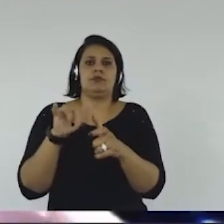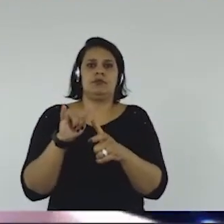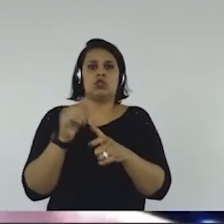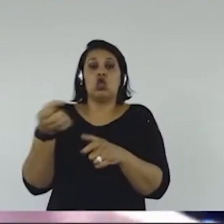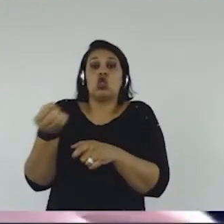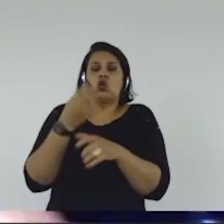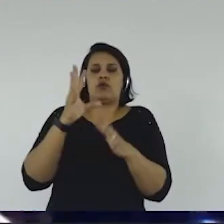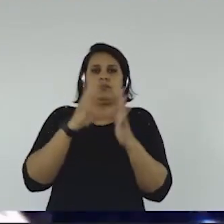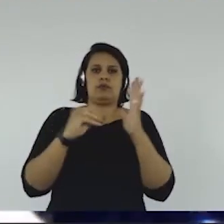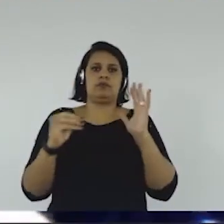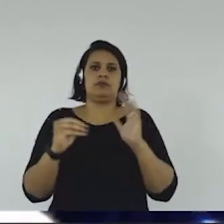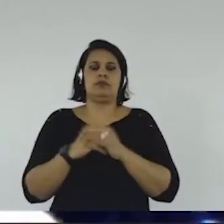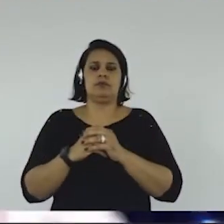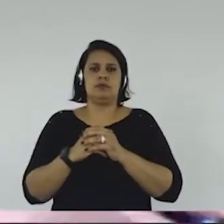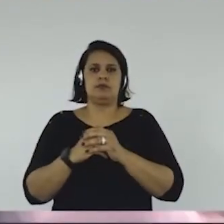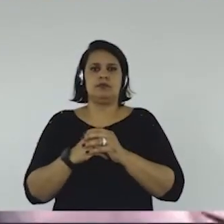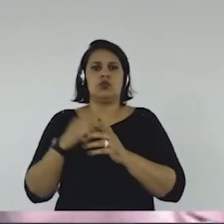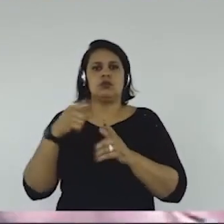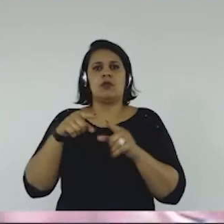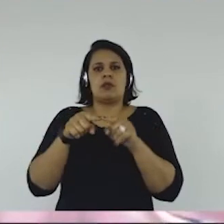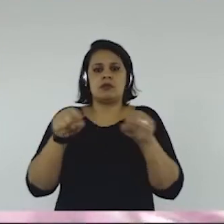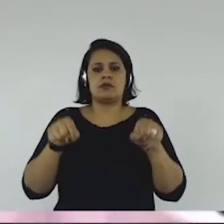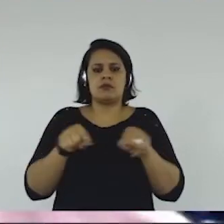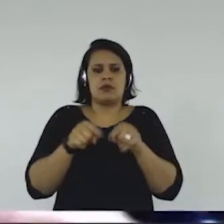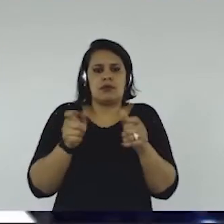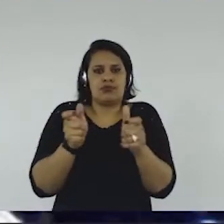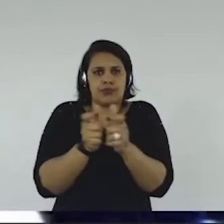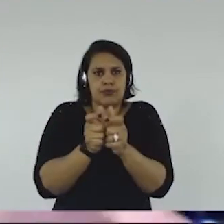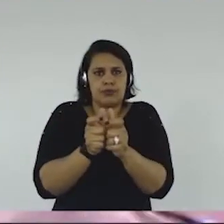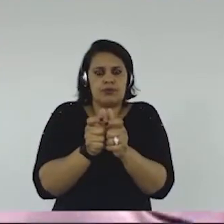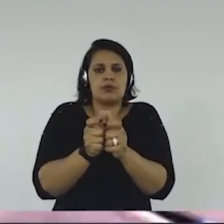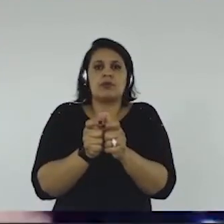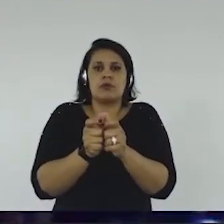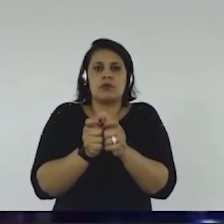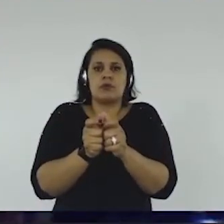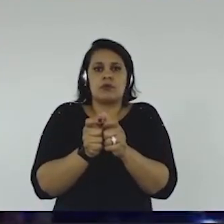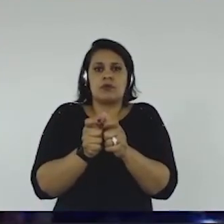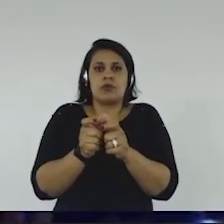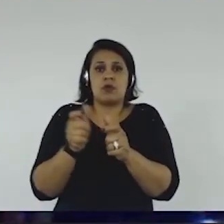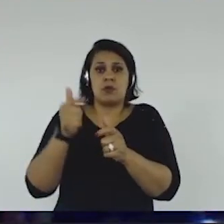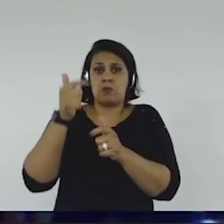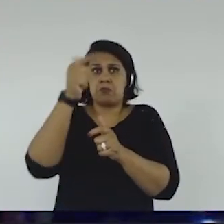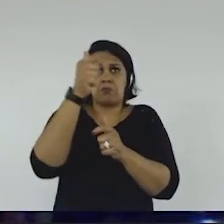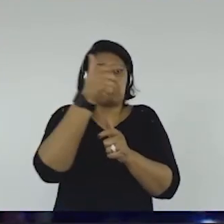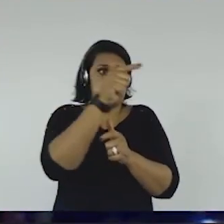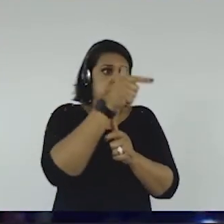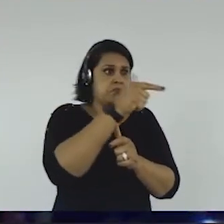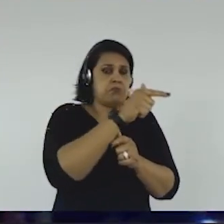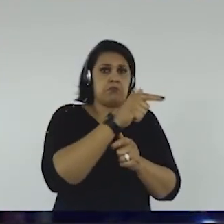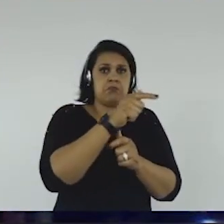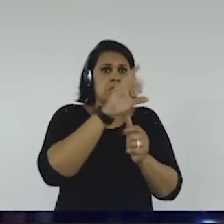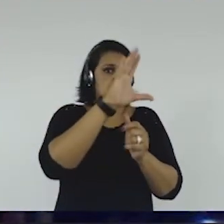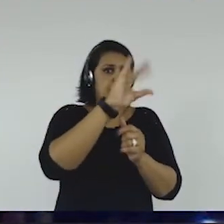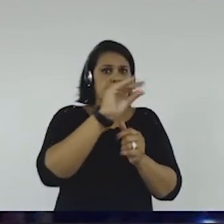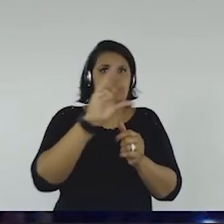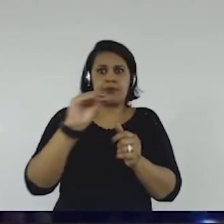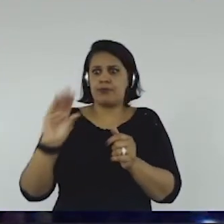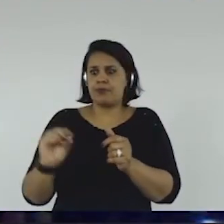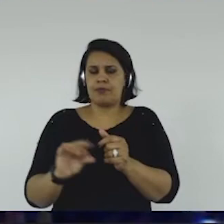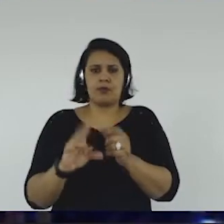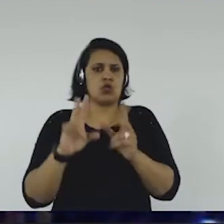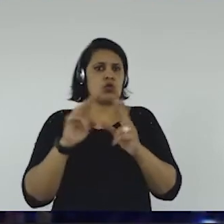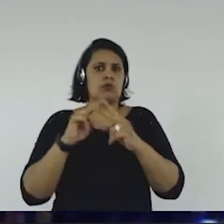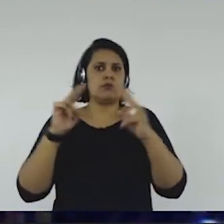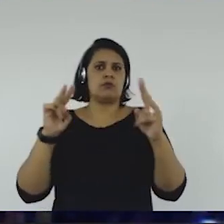novo modelo em que teremos uma sala menor para os nossos colaboradores e todo o resto será virtual. Eu acho que esta é